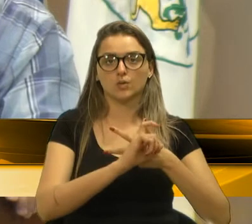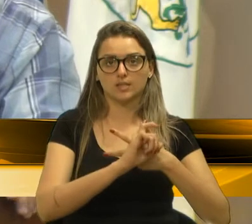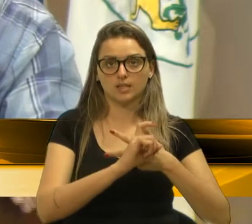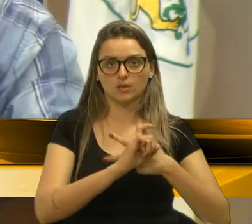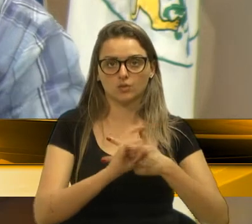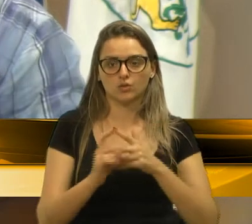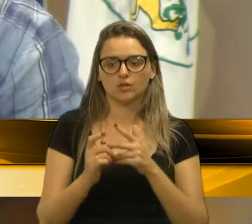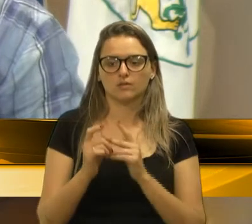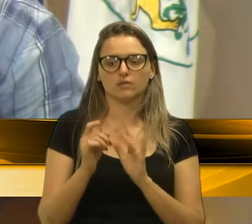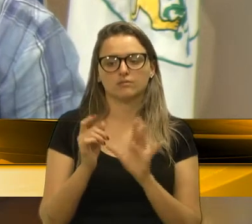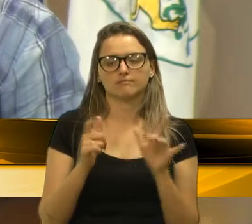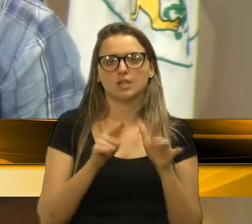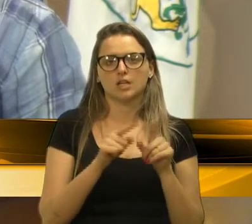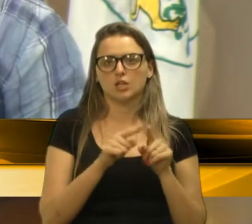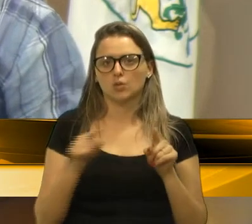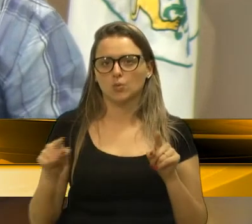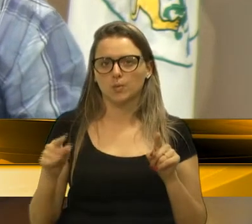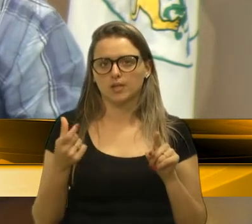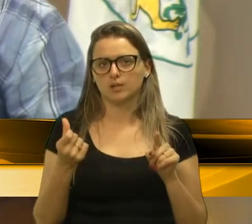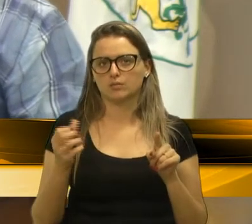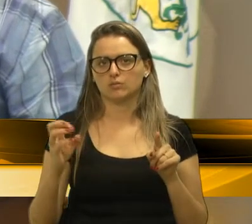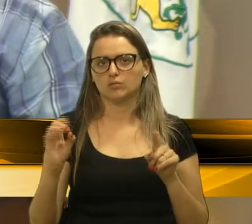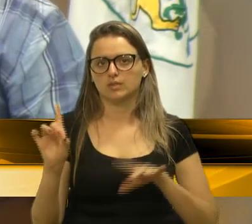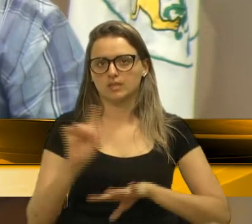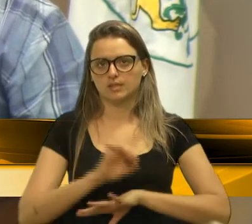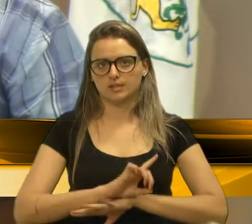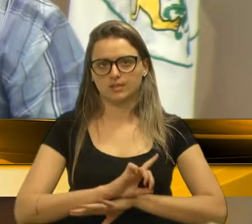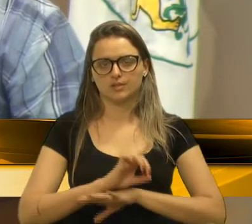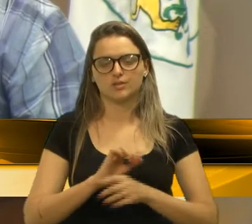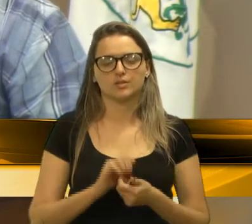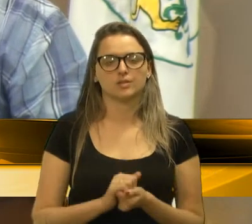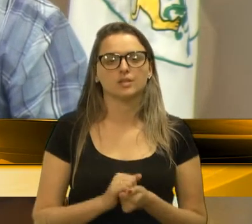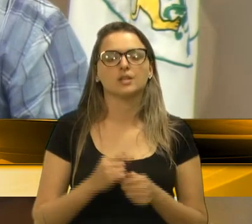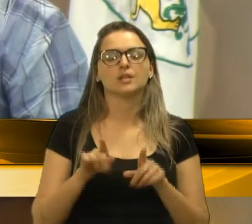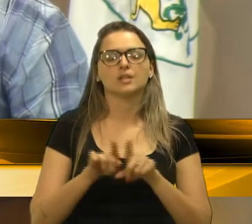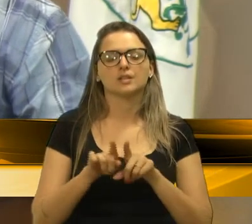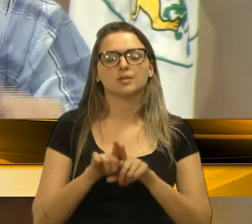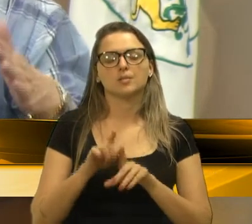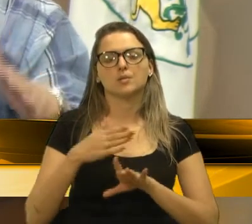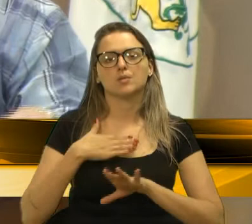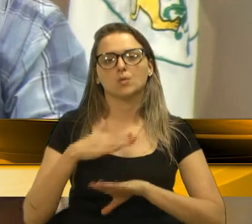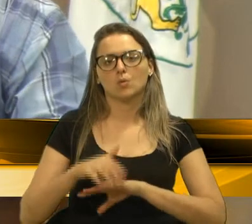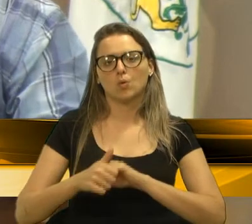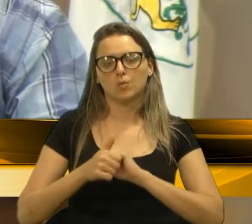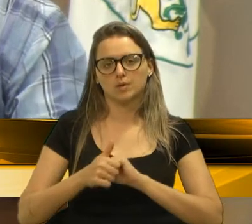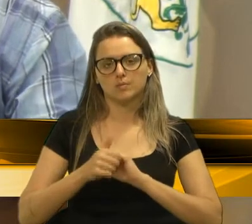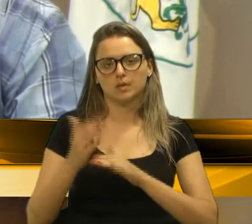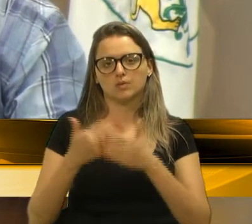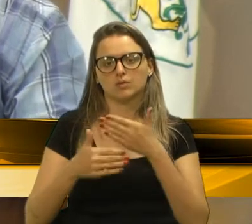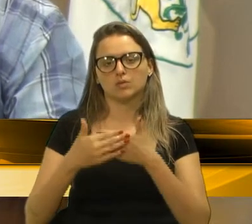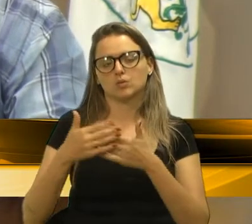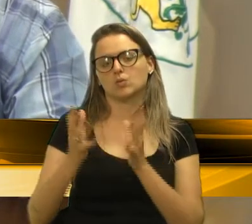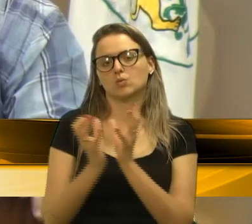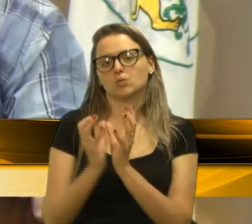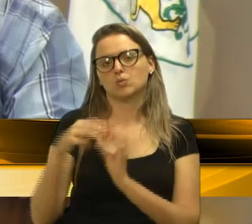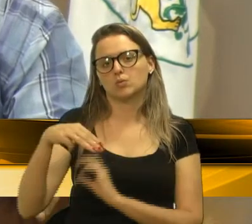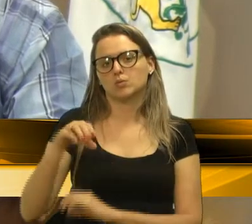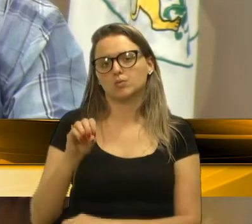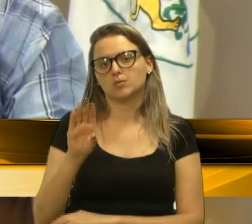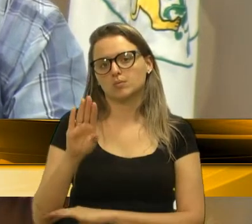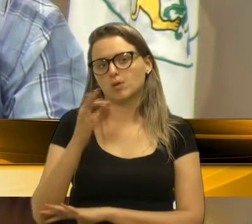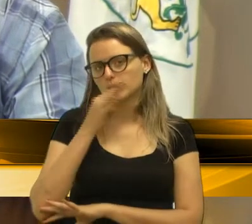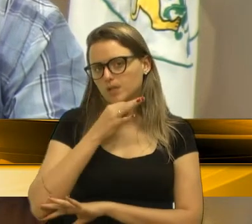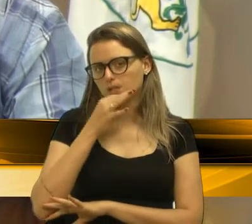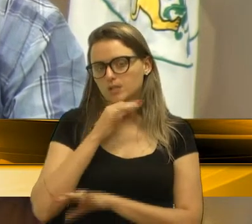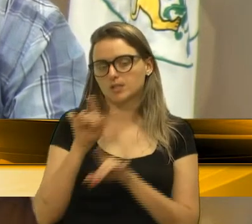dias é também meus cumprimentos ao pessoal no mob caxias que também se